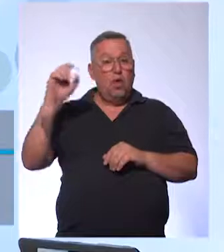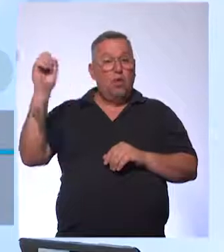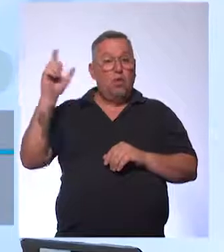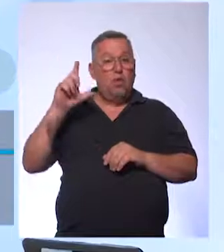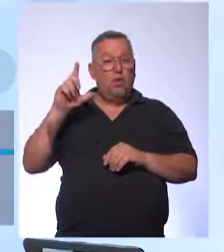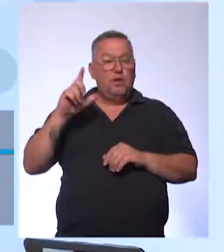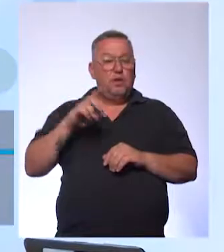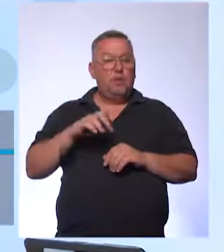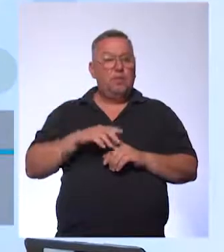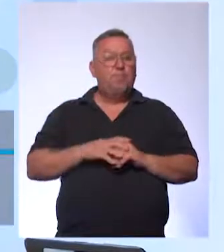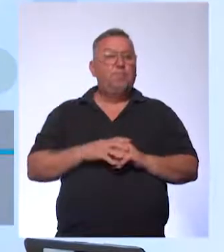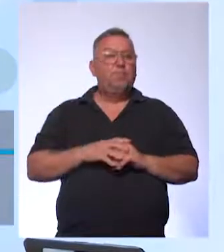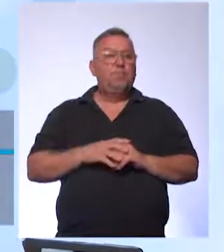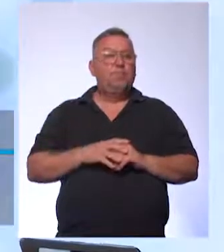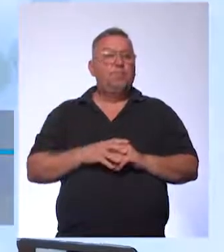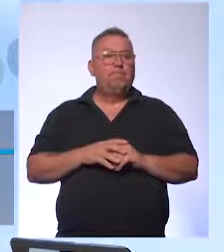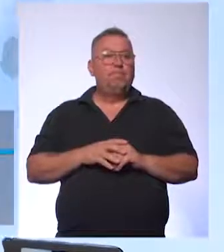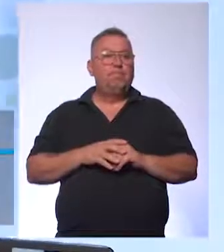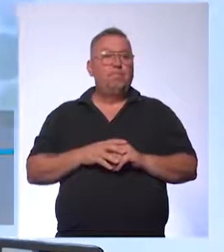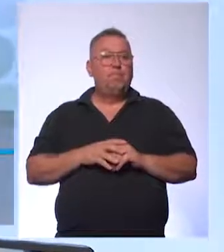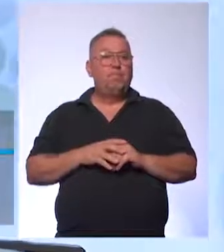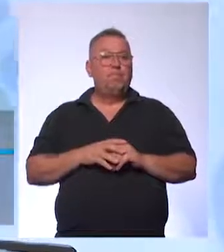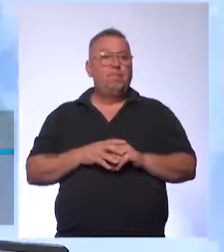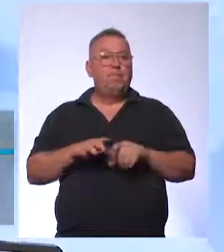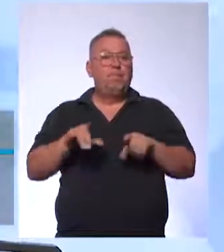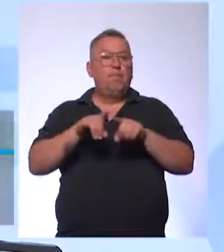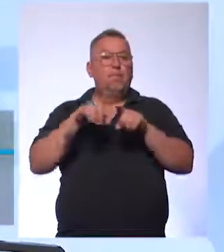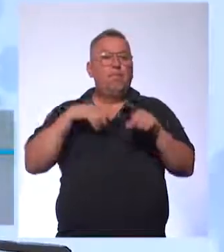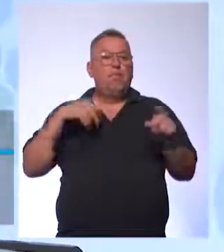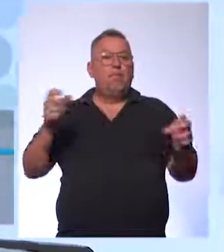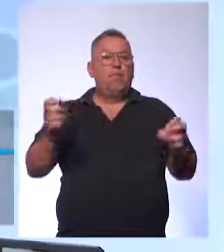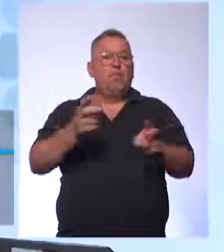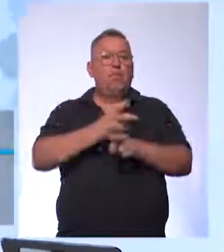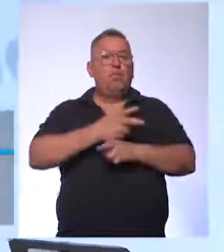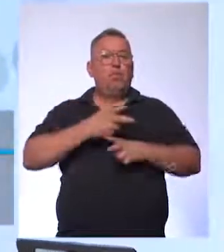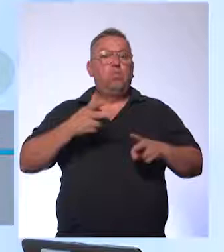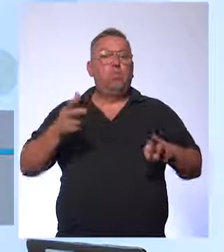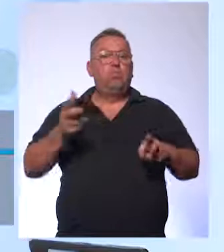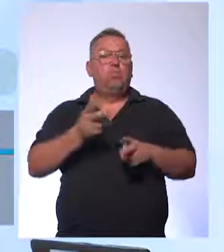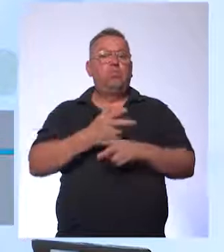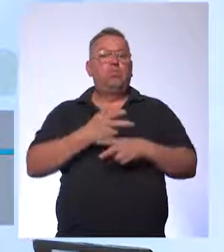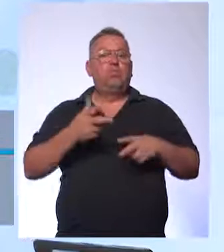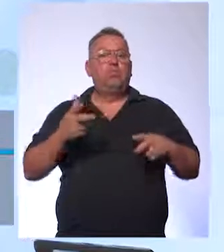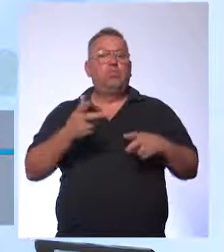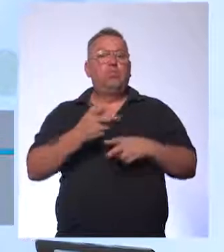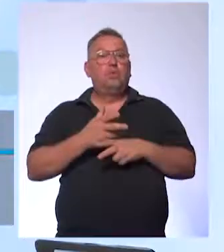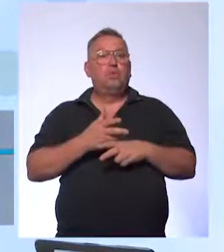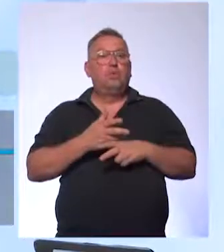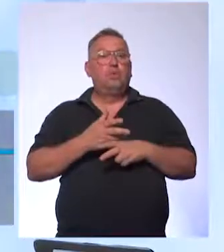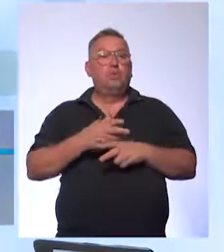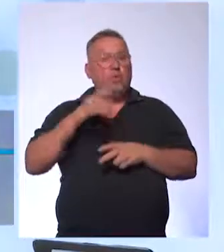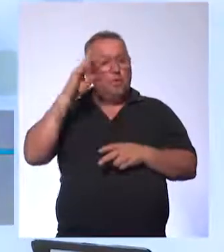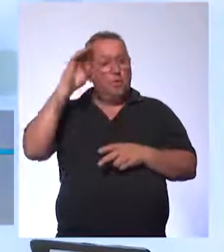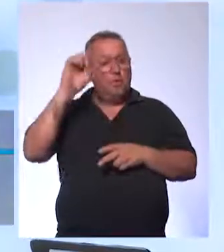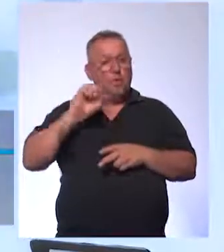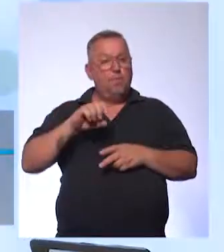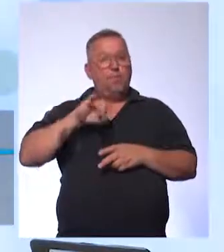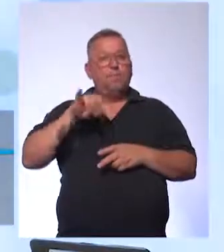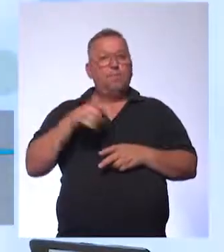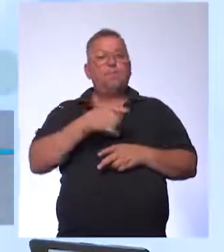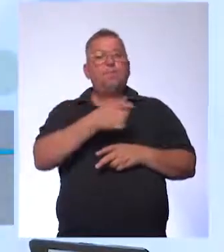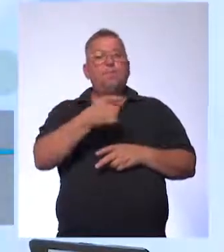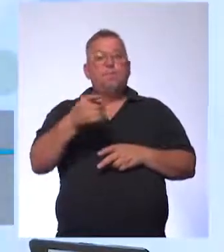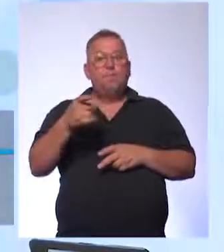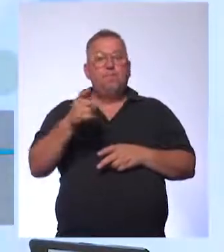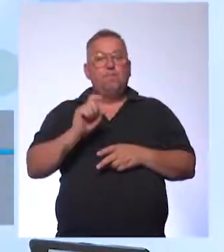Em energia elétrica, tá bom? E você tem a eólica, que é a do vento. Gente, então, a principal vantagem dessas